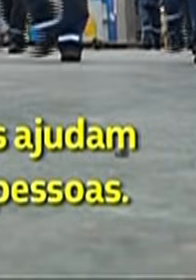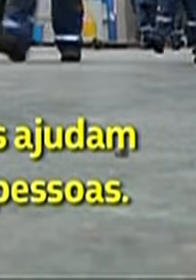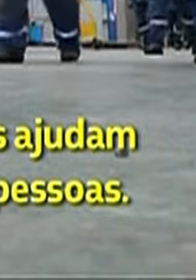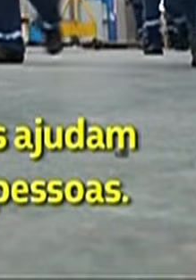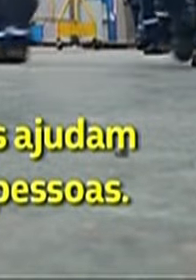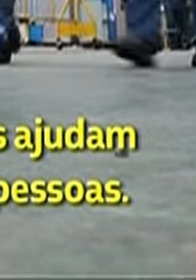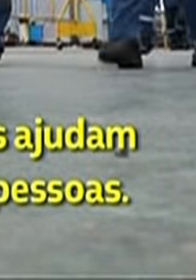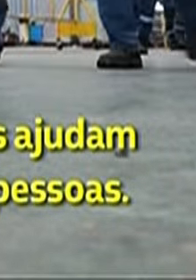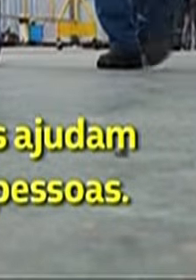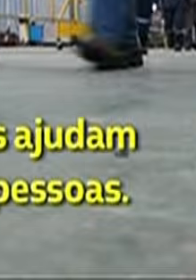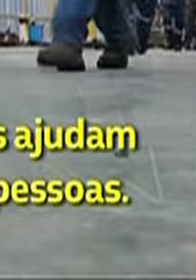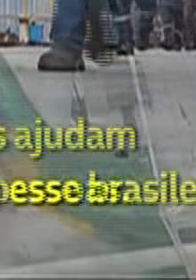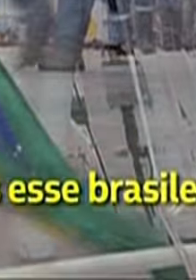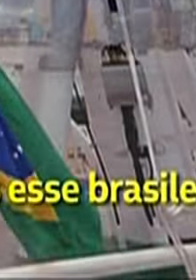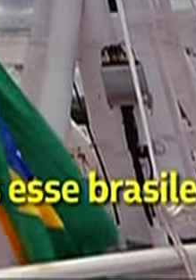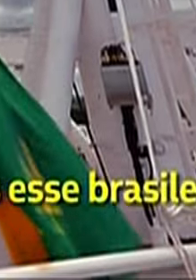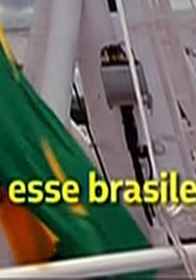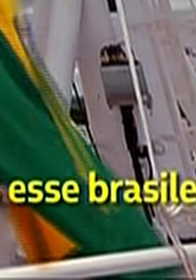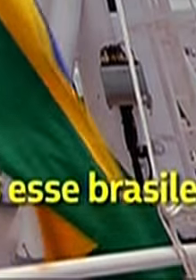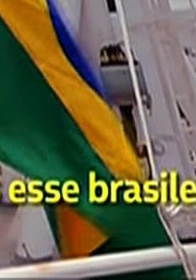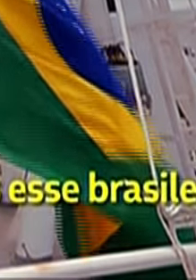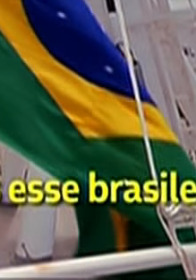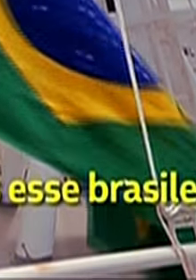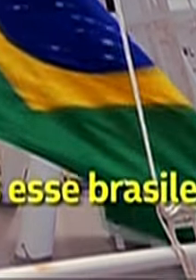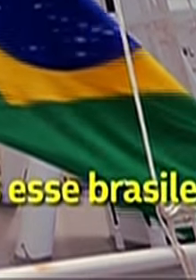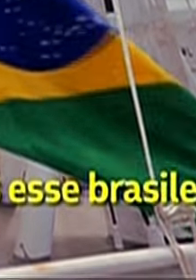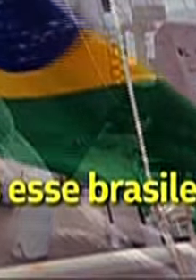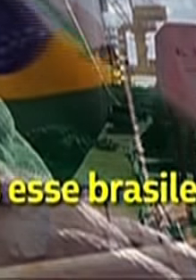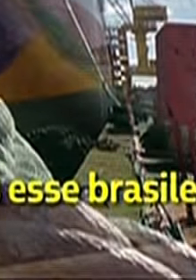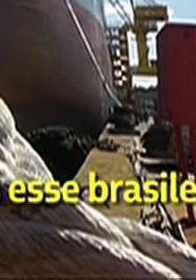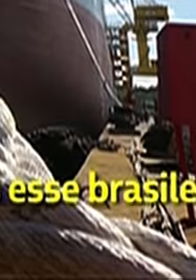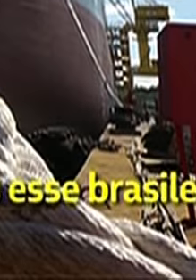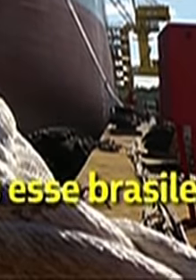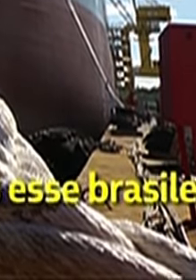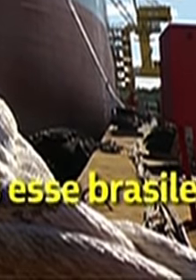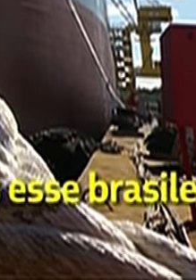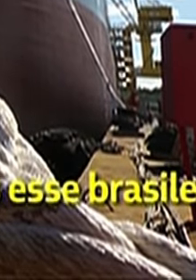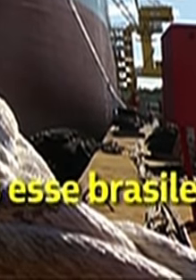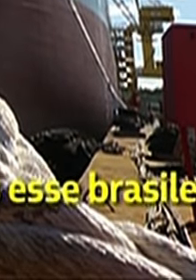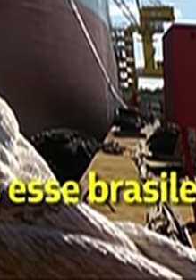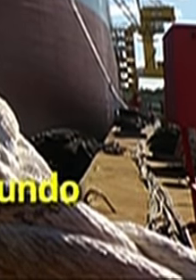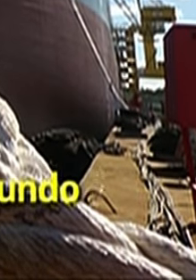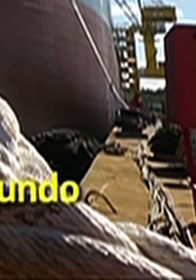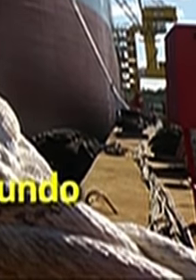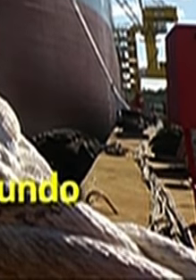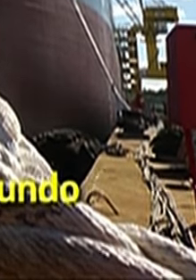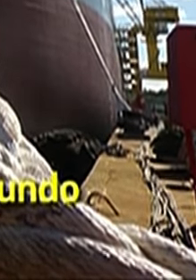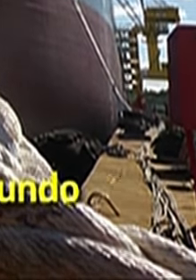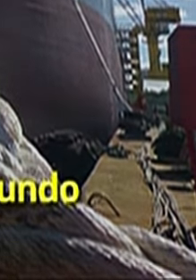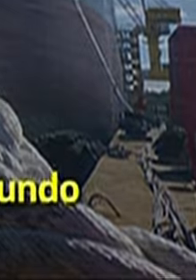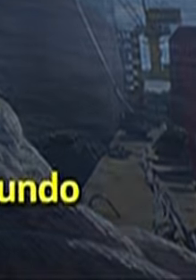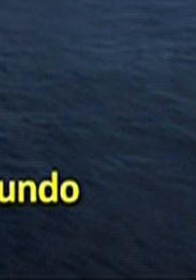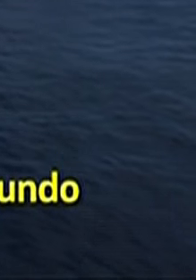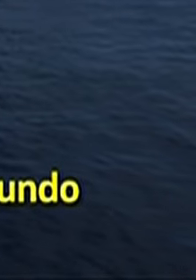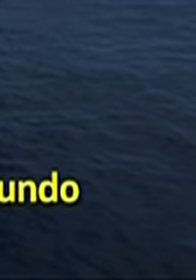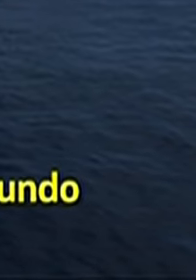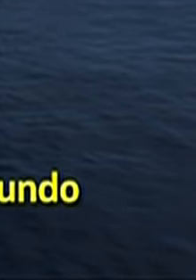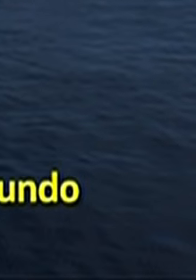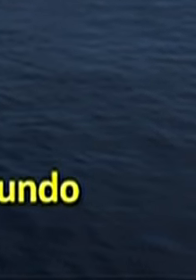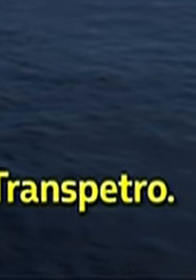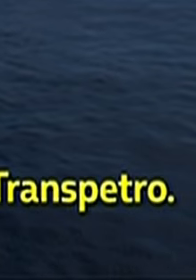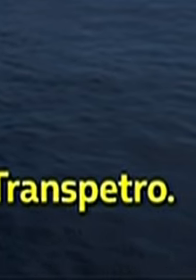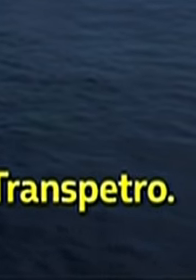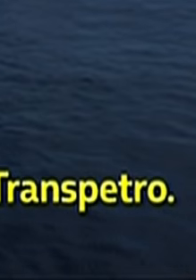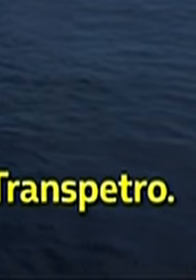vida de milhares de pessoas. É com orgulho que homenageamos mais esse brasileiro que ganha hoje os mares do